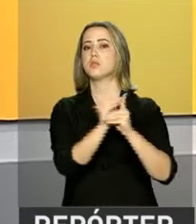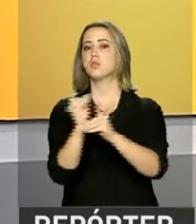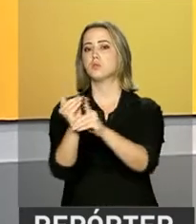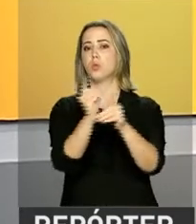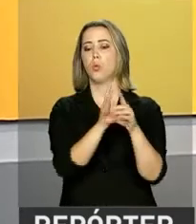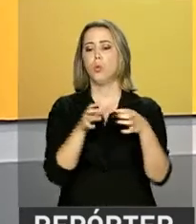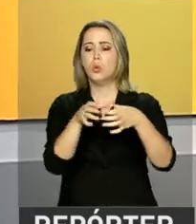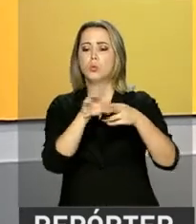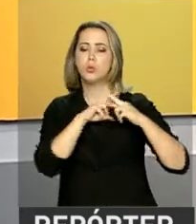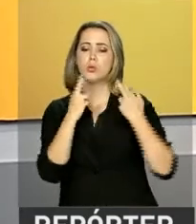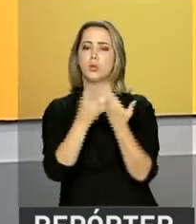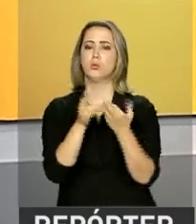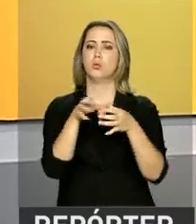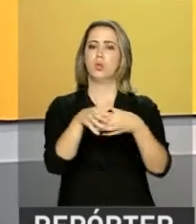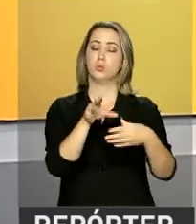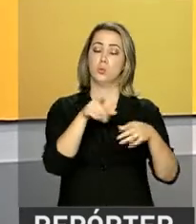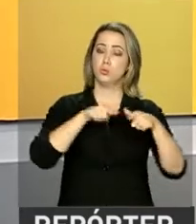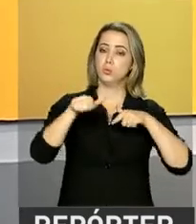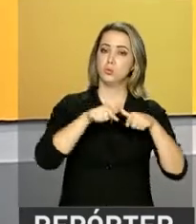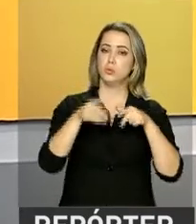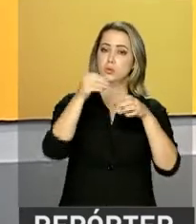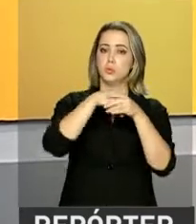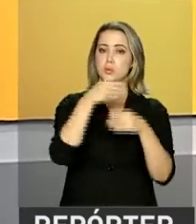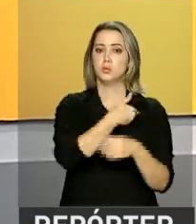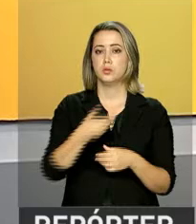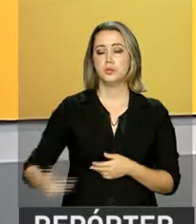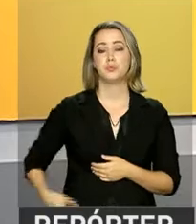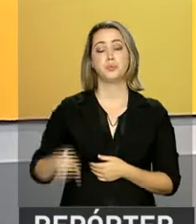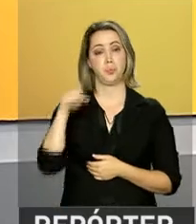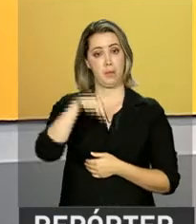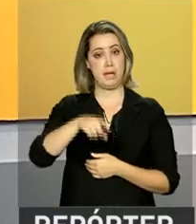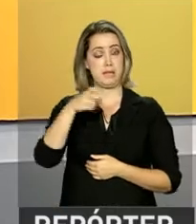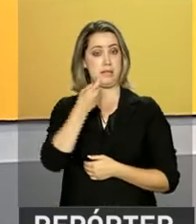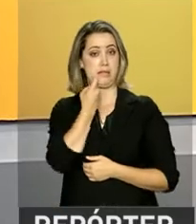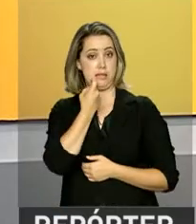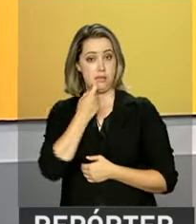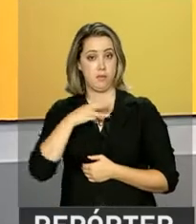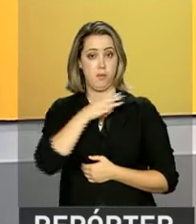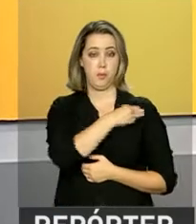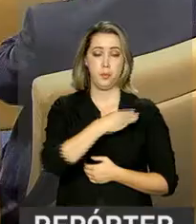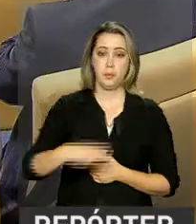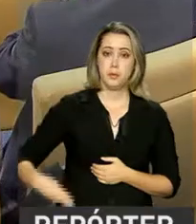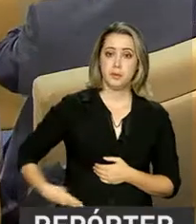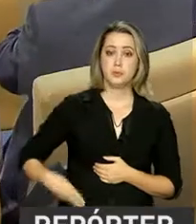os servidores. Nesta sexta-feira, foi a vez do Ministério Público Federal.